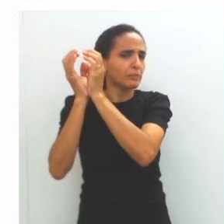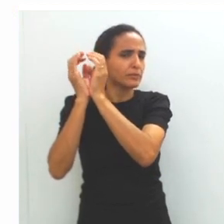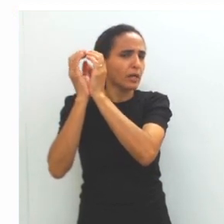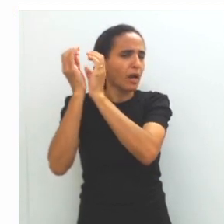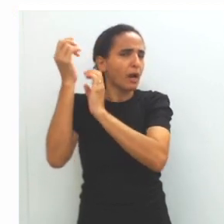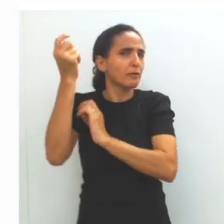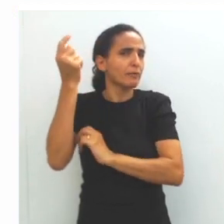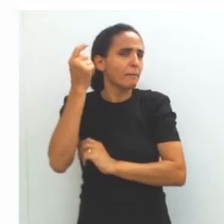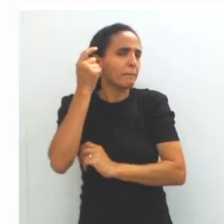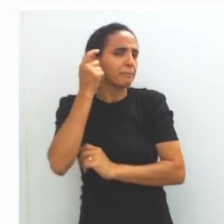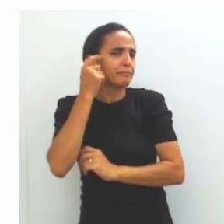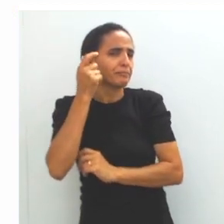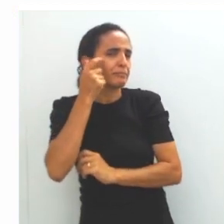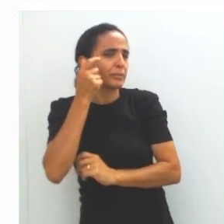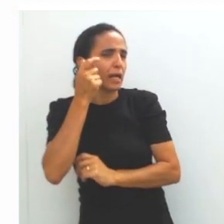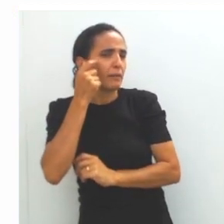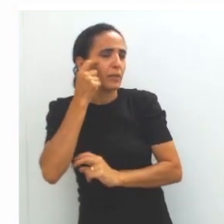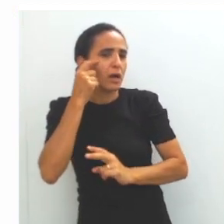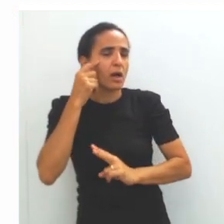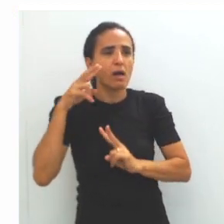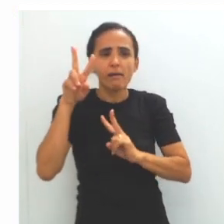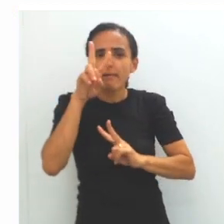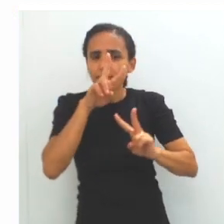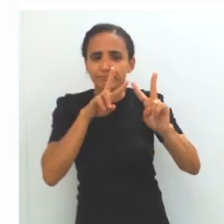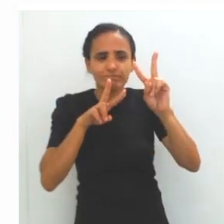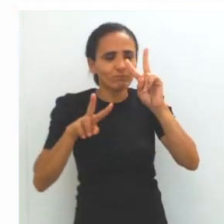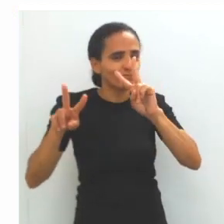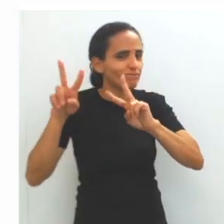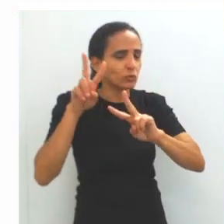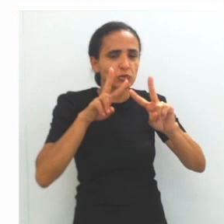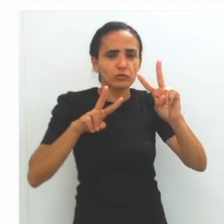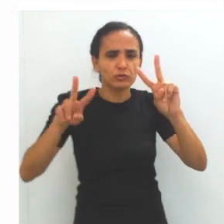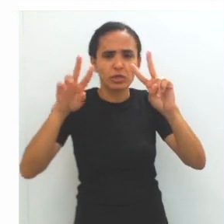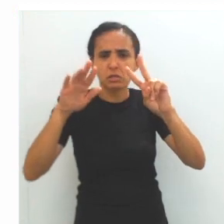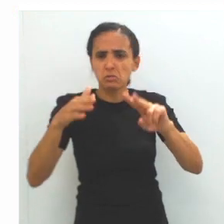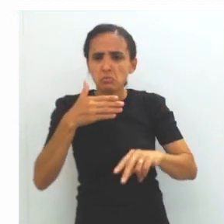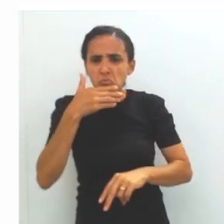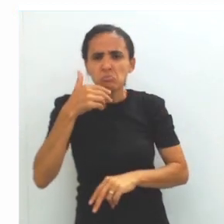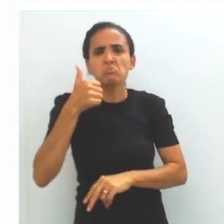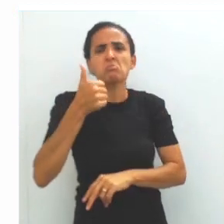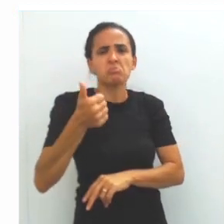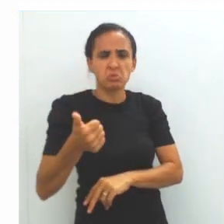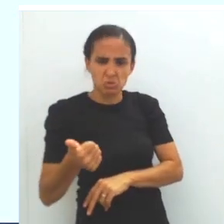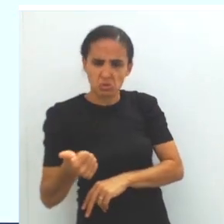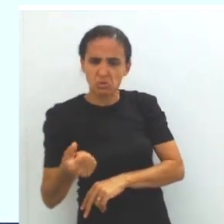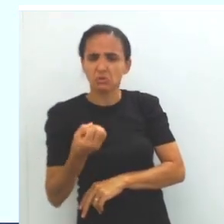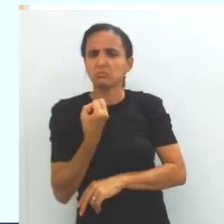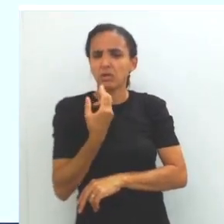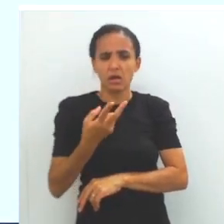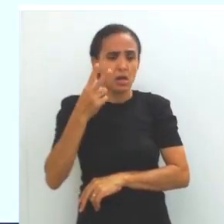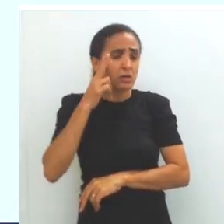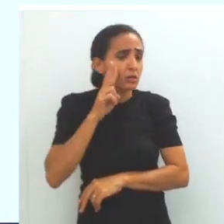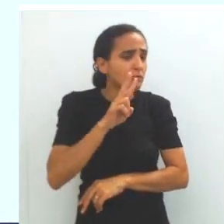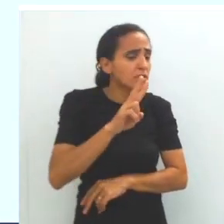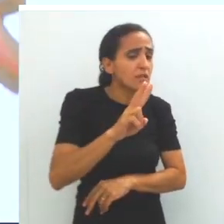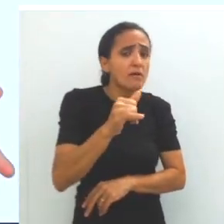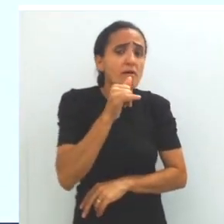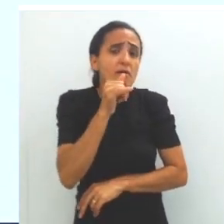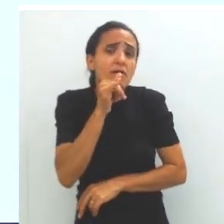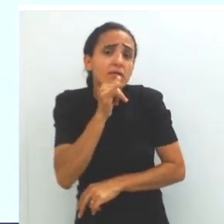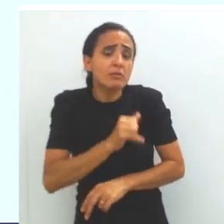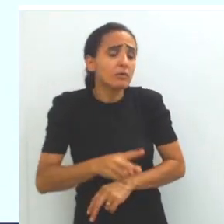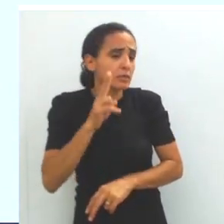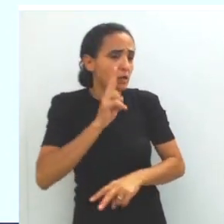vai interpretar corretamente esse objeto e dizer a você que você enxergou, por exemplo,